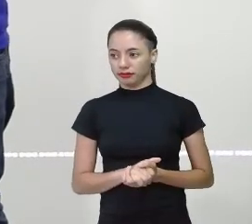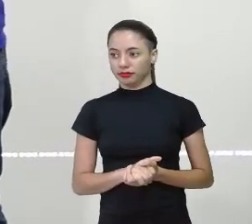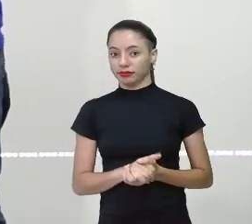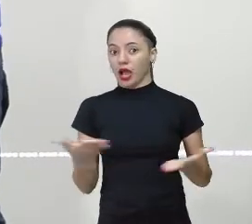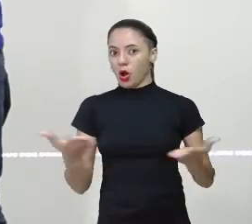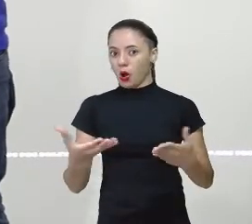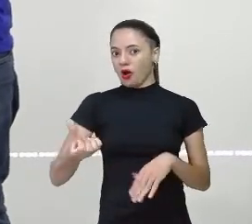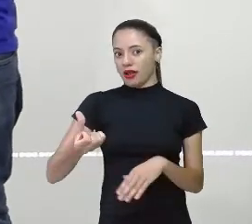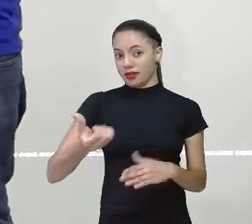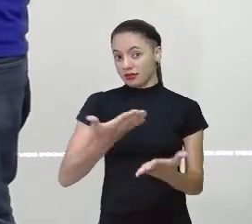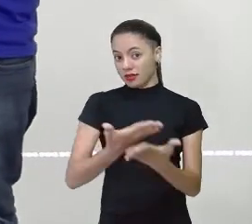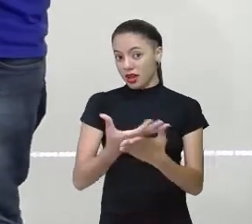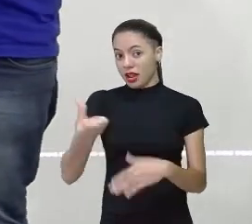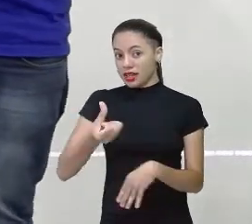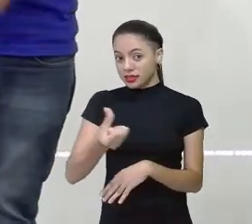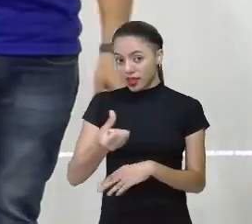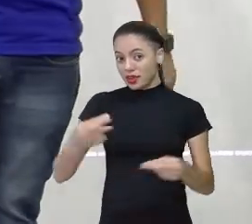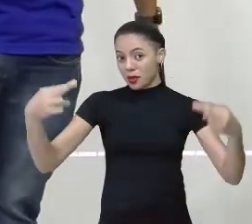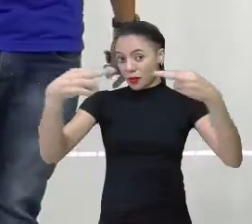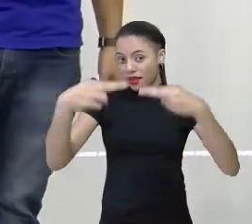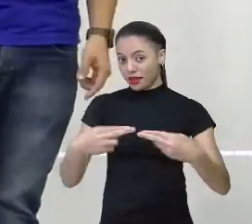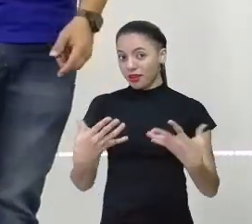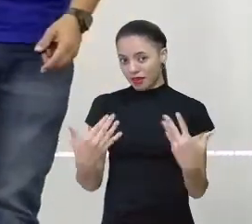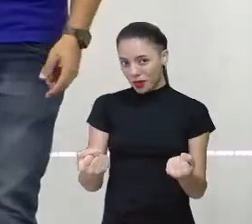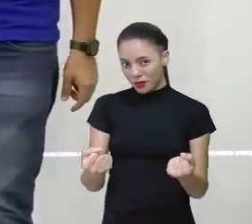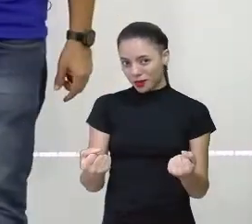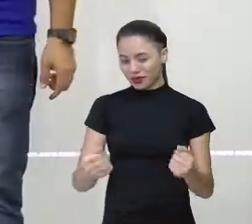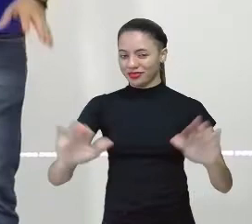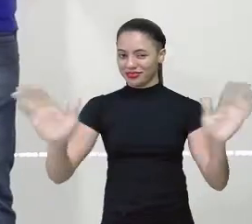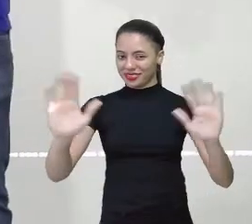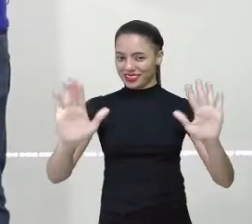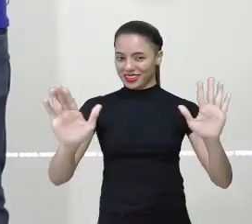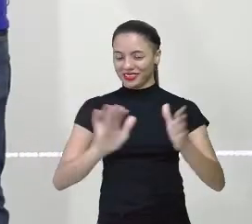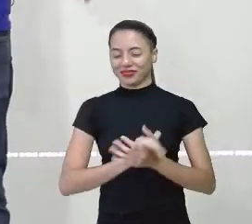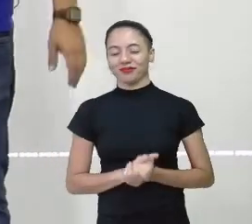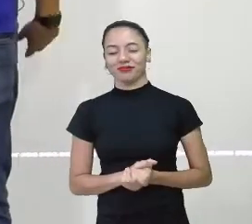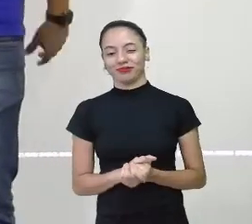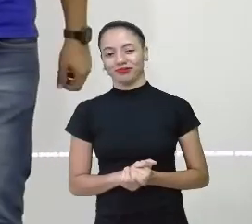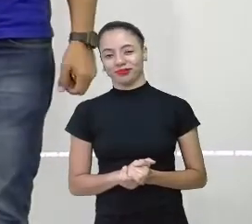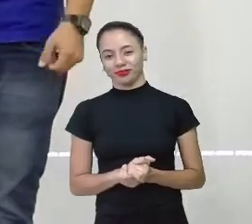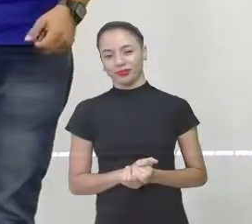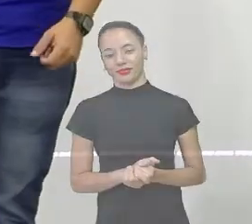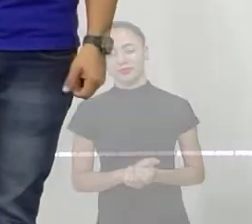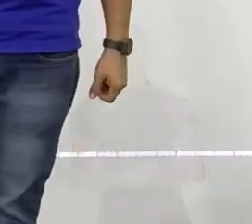Uma tchau. aula 6 pra ficar rimando. Let's fly. Vamos embora. Tchau, gente. Tchau, galera.